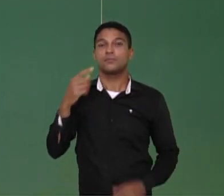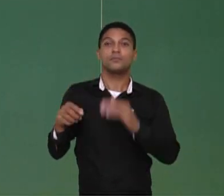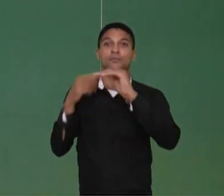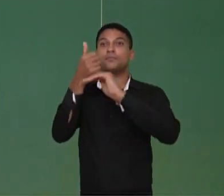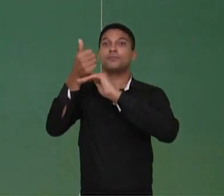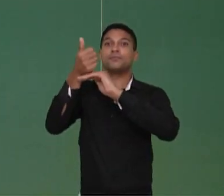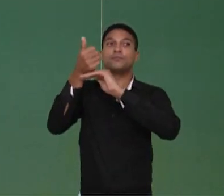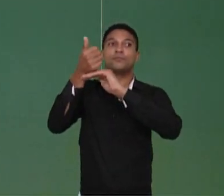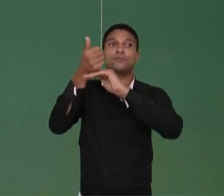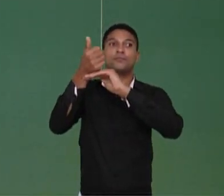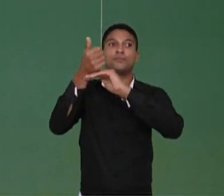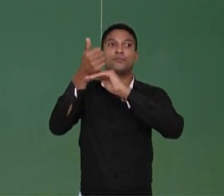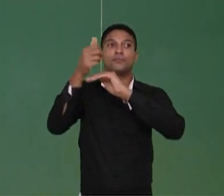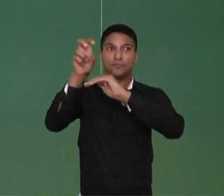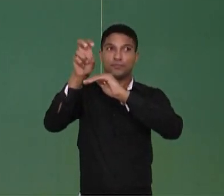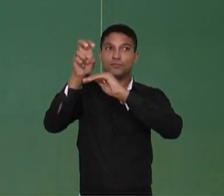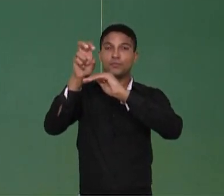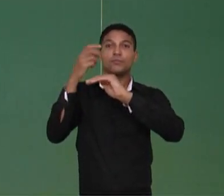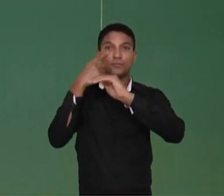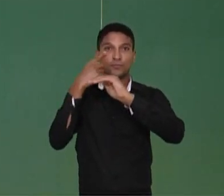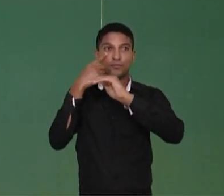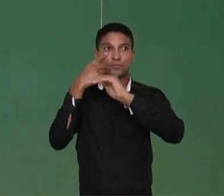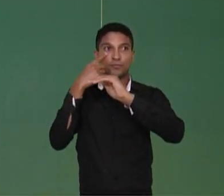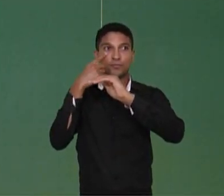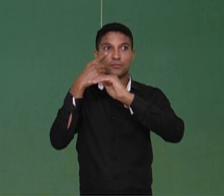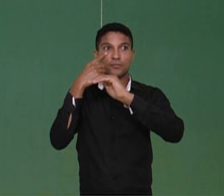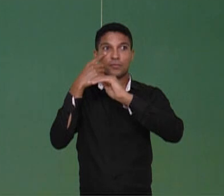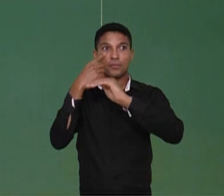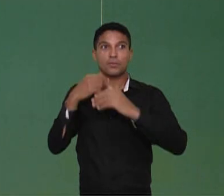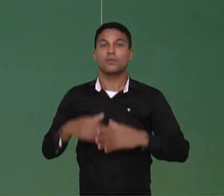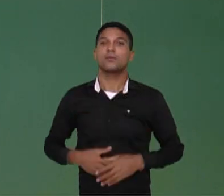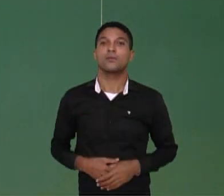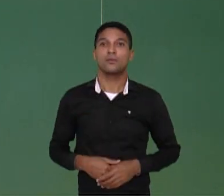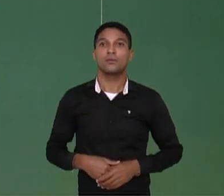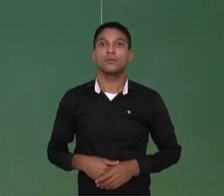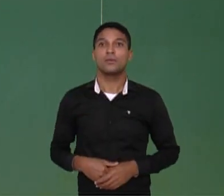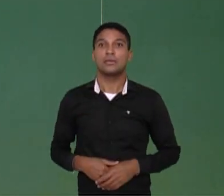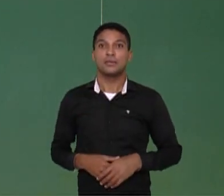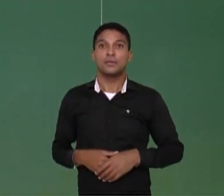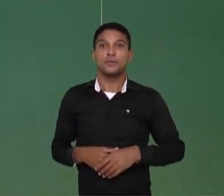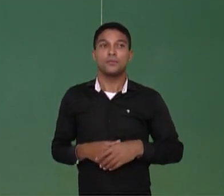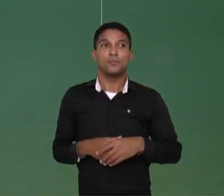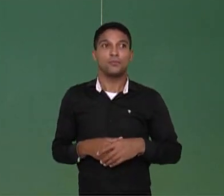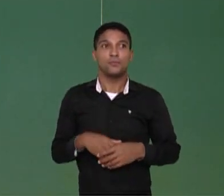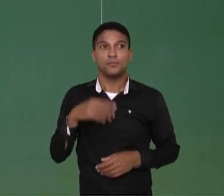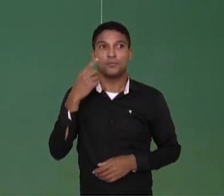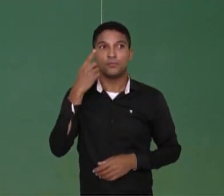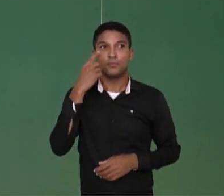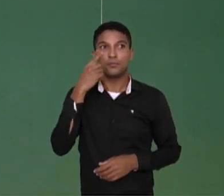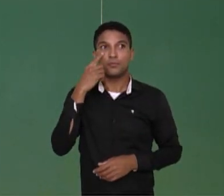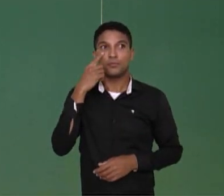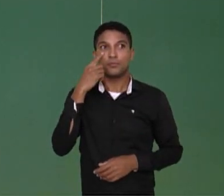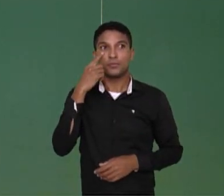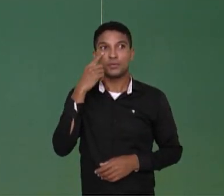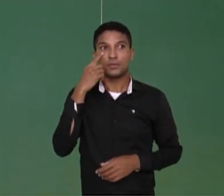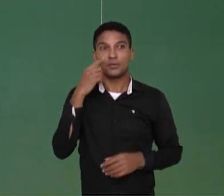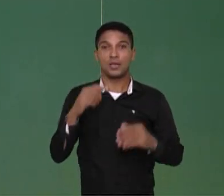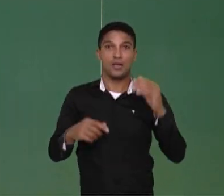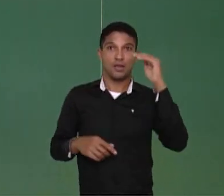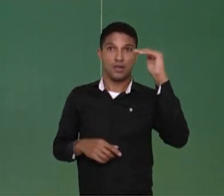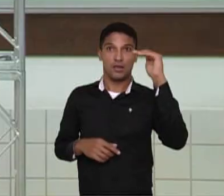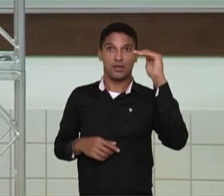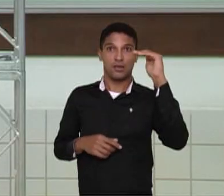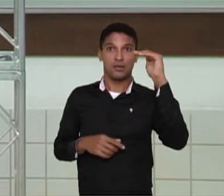tenho o quê? Ó? Essa parte equivalente a essa aqui, né, essa fração equivalente. Essa fração é equivalente.